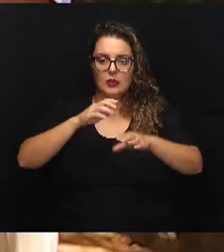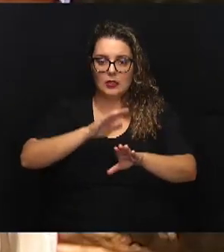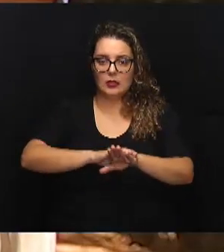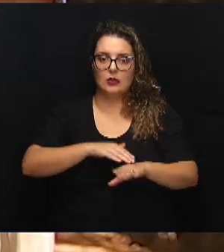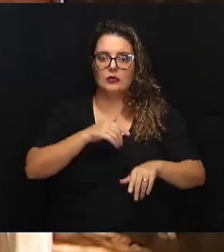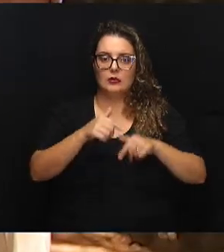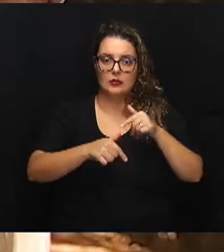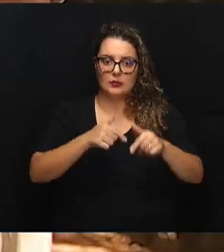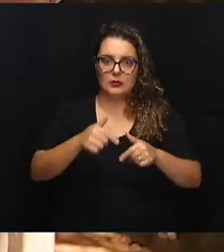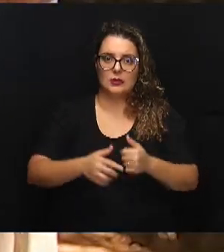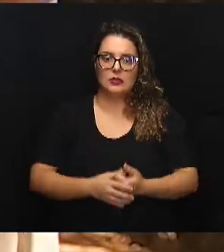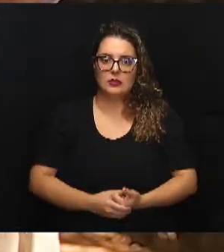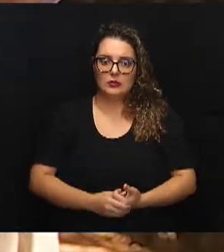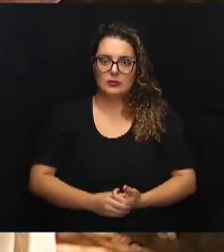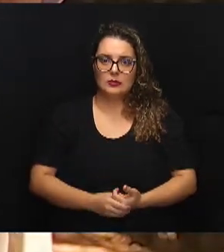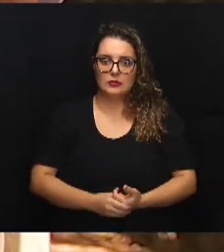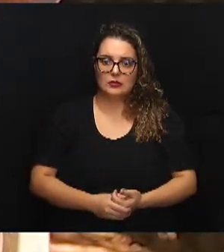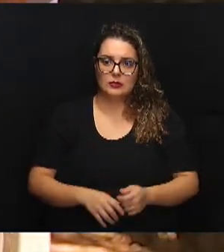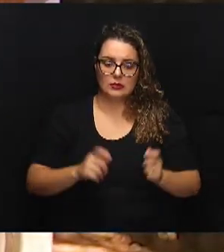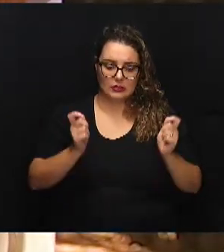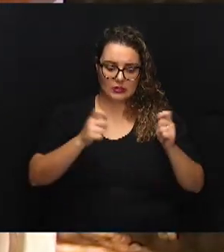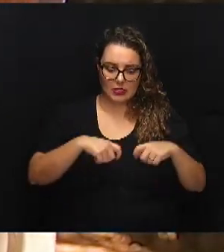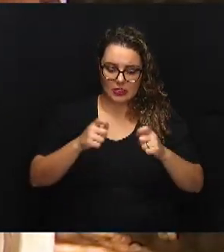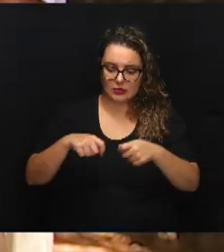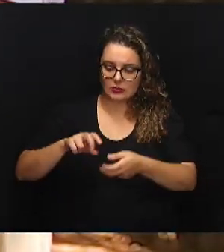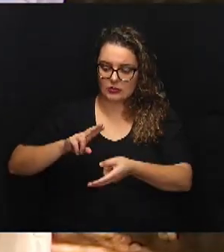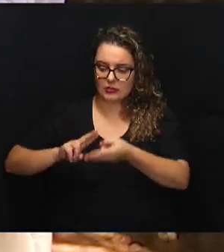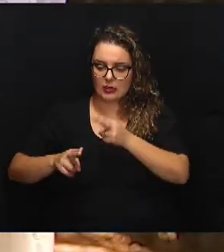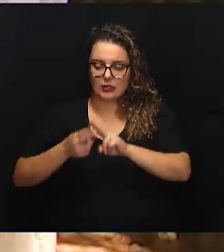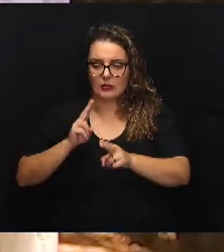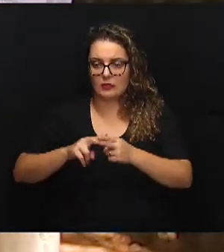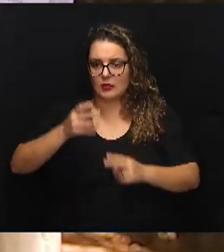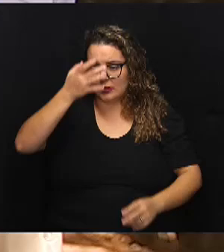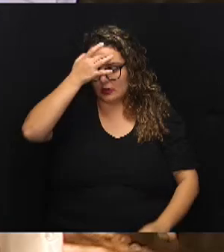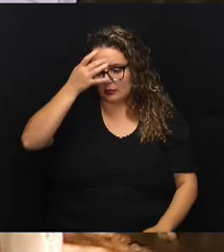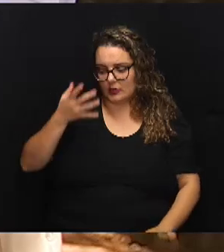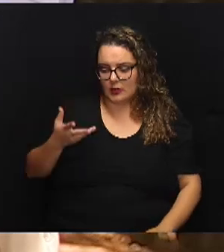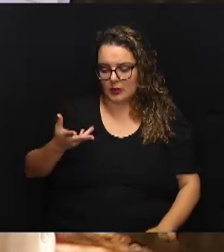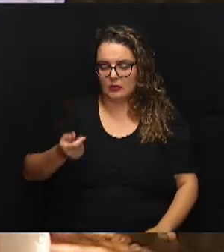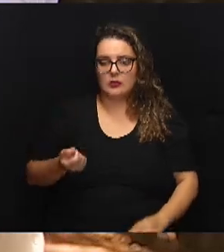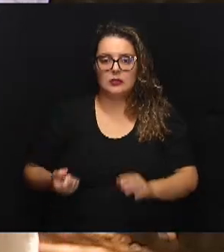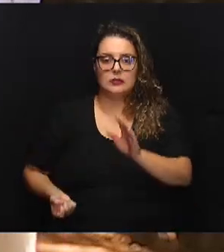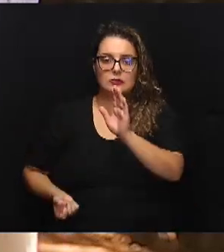laboral, nas suas capacidades de criar,